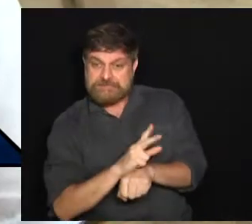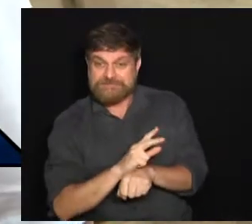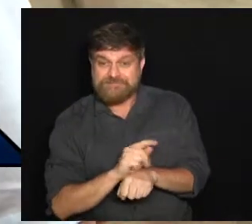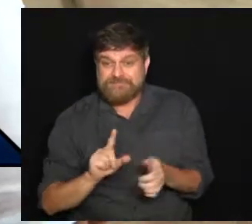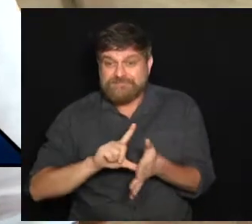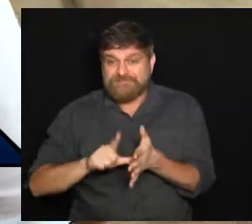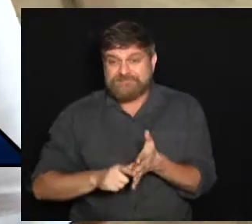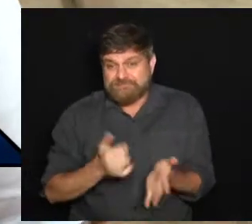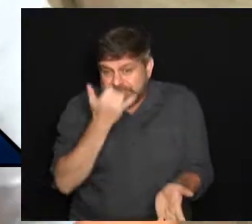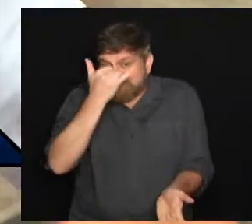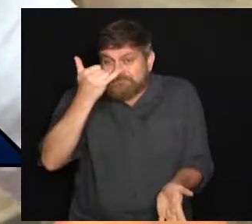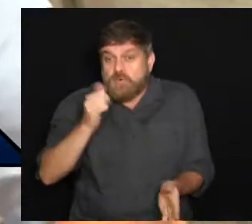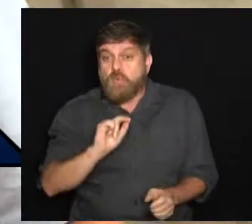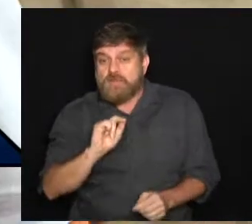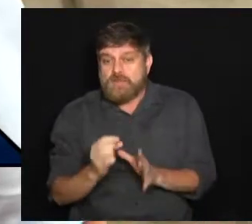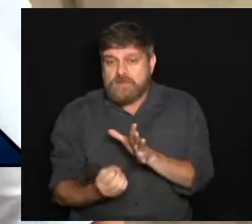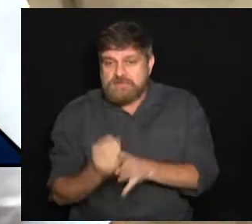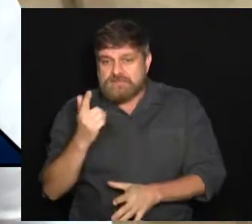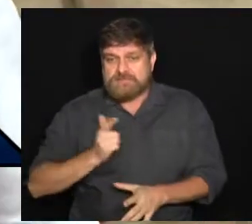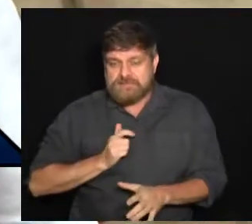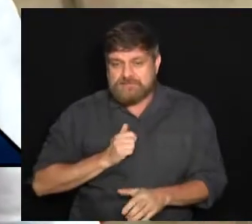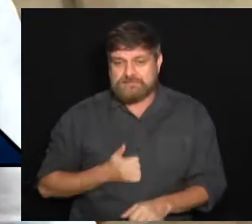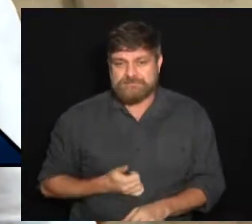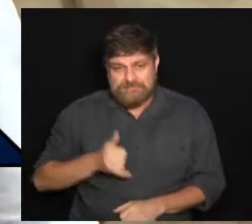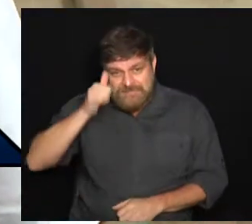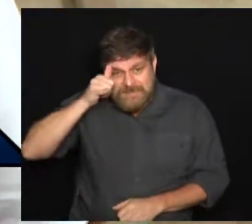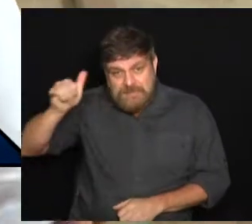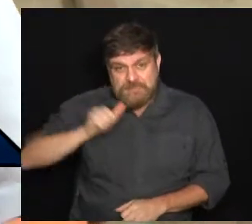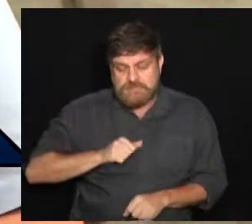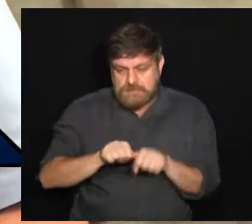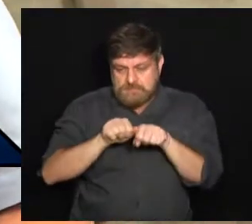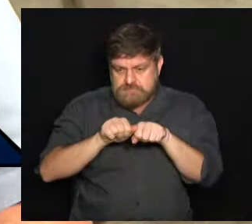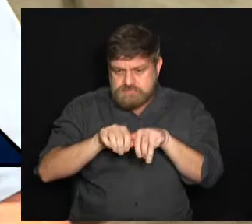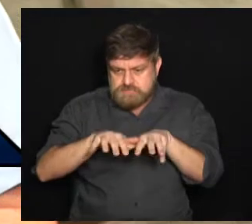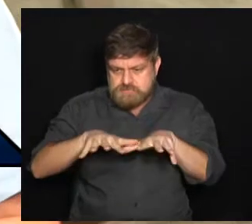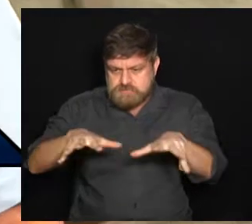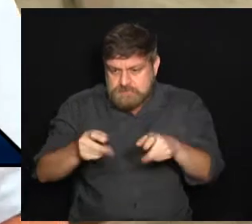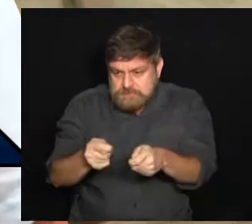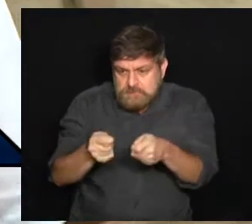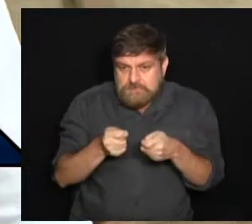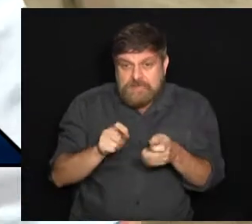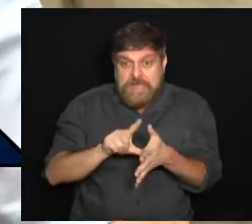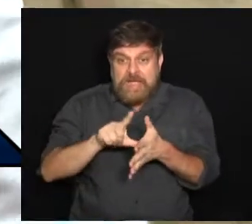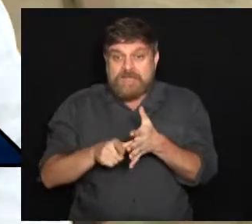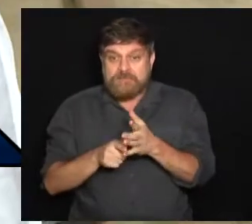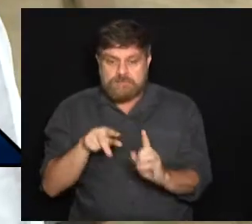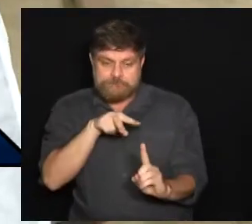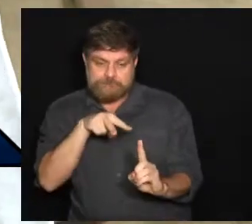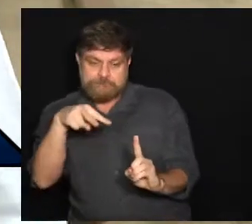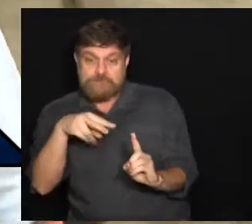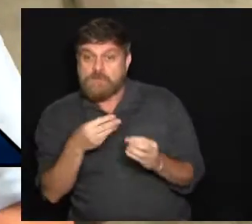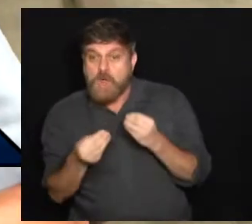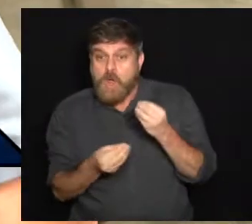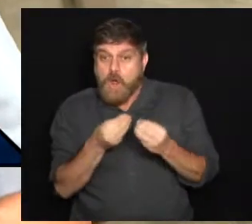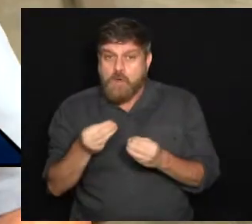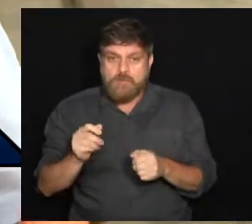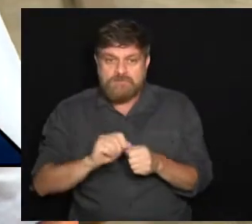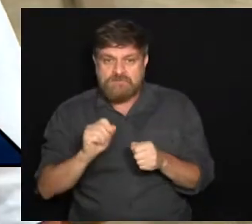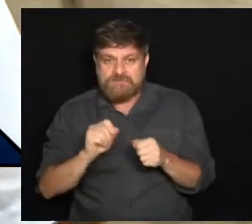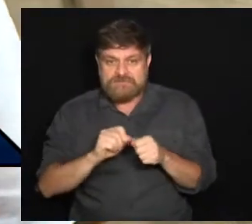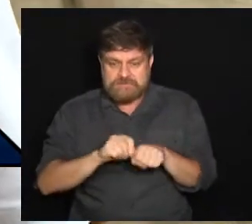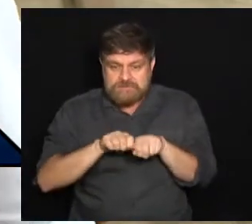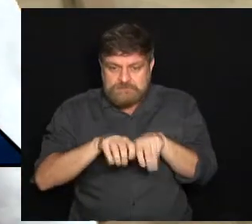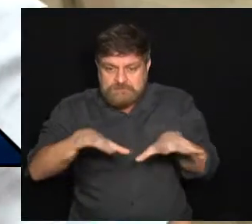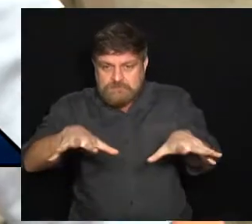Depois, a gente vai tentar impedir que o vírus se expanda. Depois, a gente já vai trabalhar na perspectiva de conter a epidemia